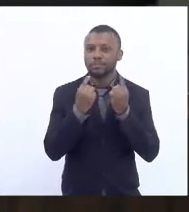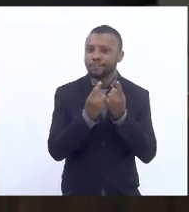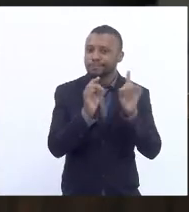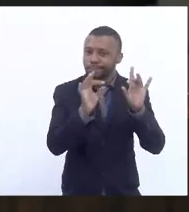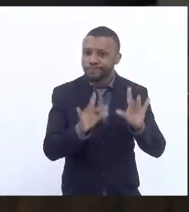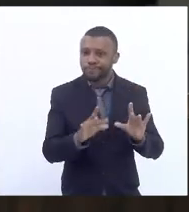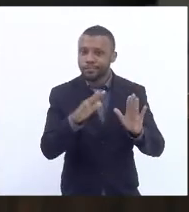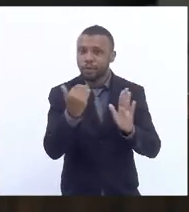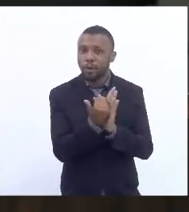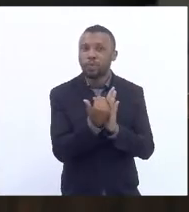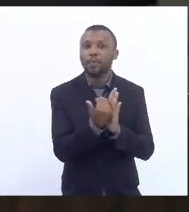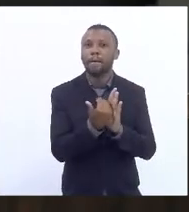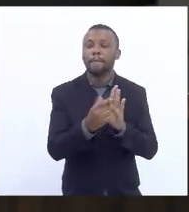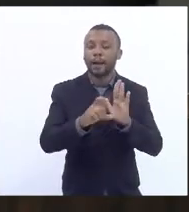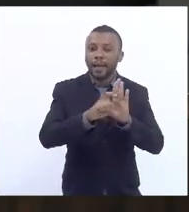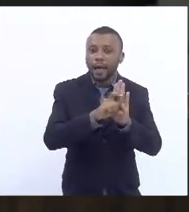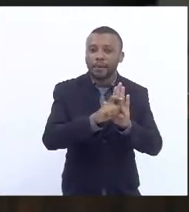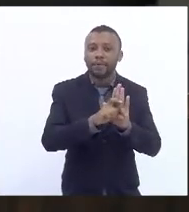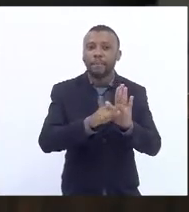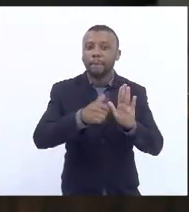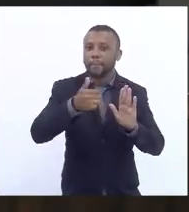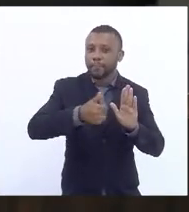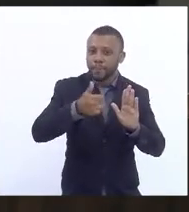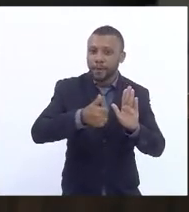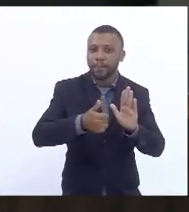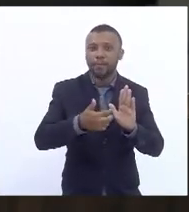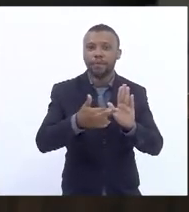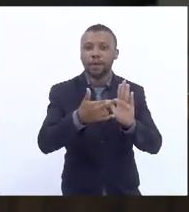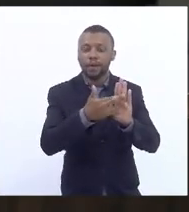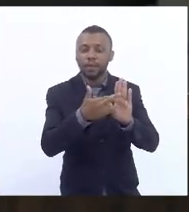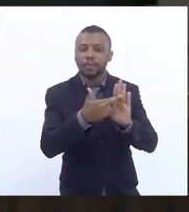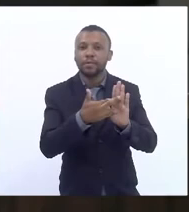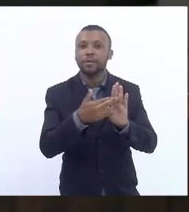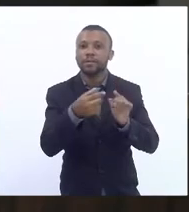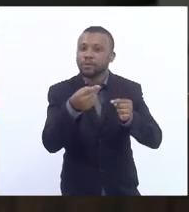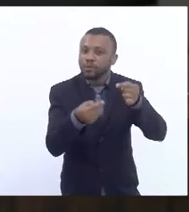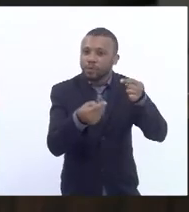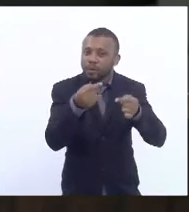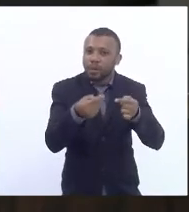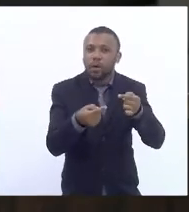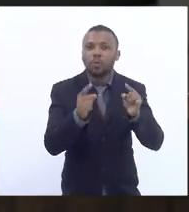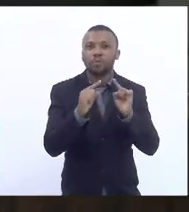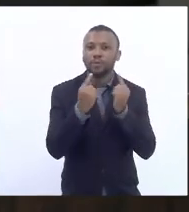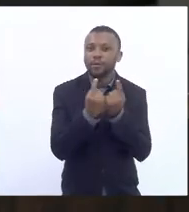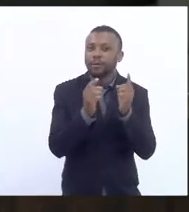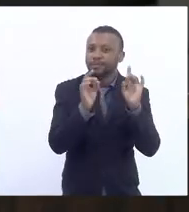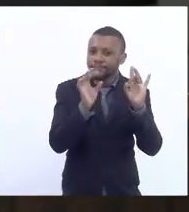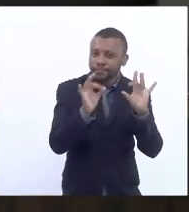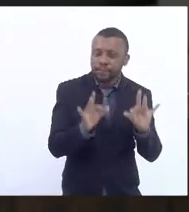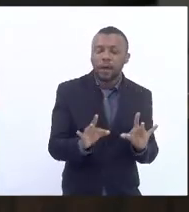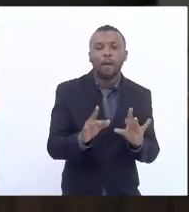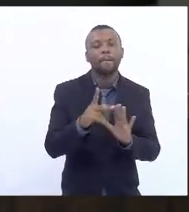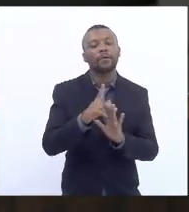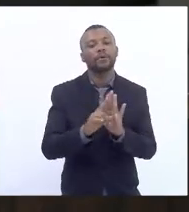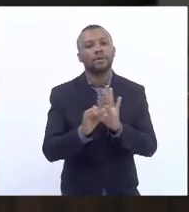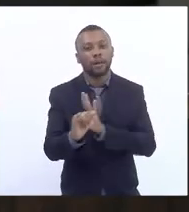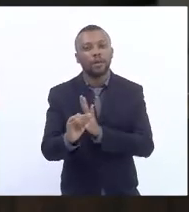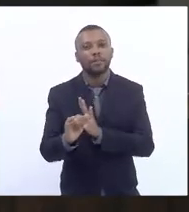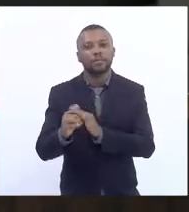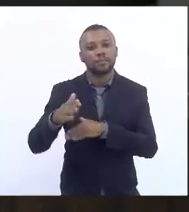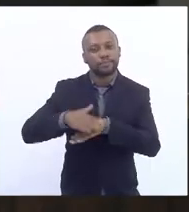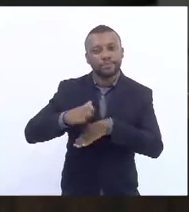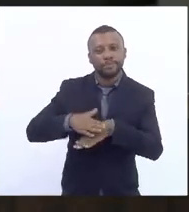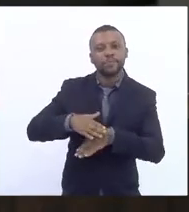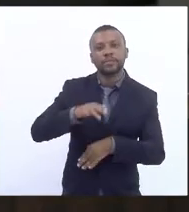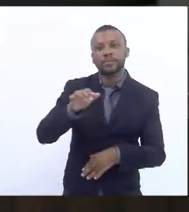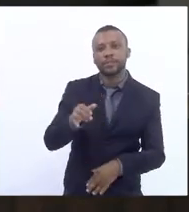de acordo com o parágrafo 1º do artigo 47, regimento interno. Tramitação ordinária, projeto de lei de autoria do deputado Jair Bittencourt,